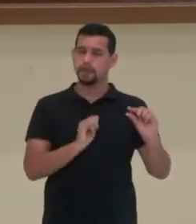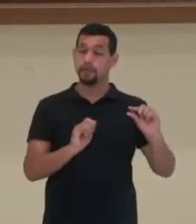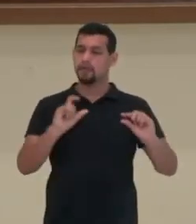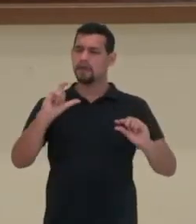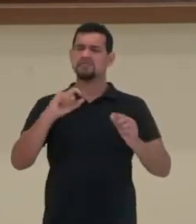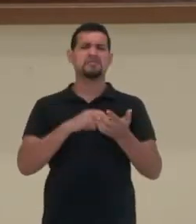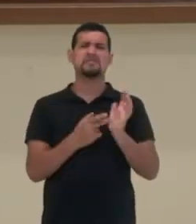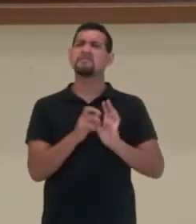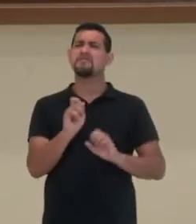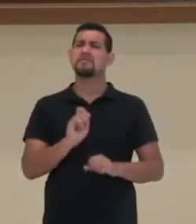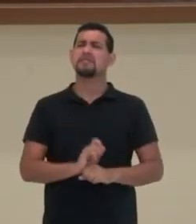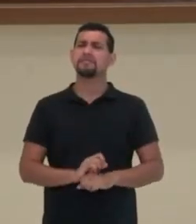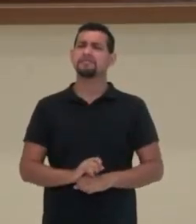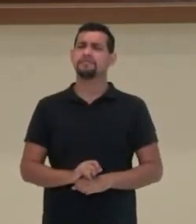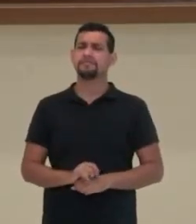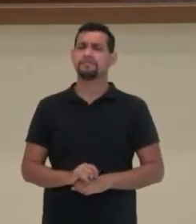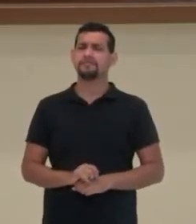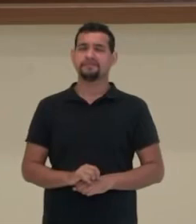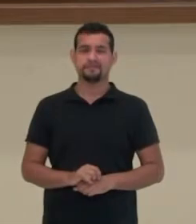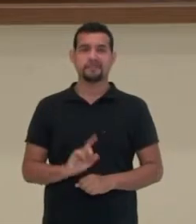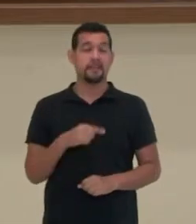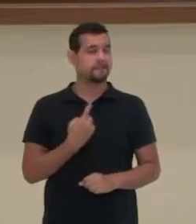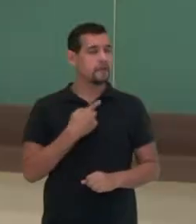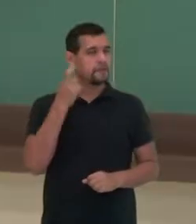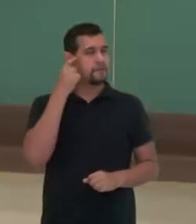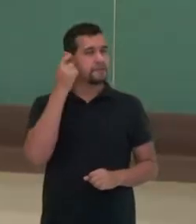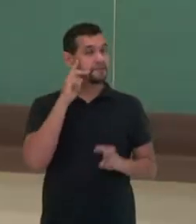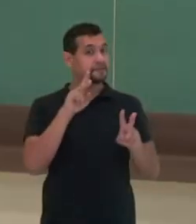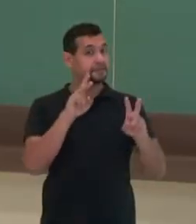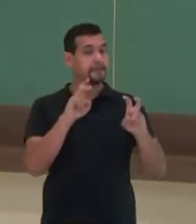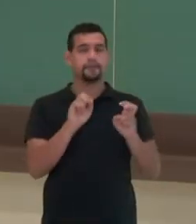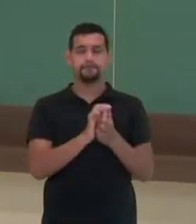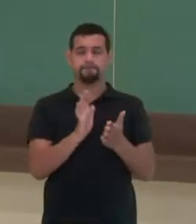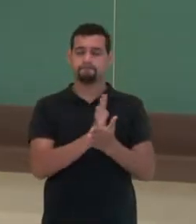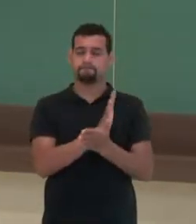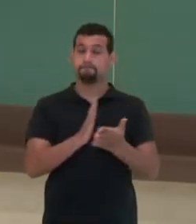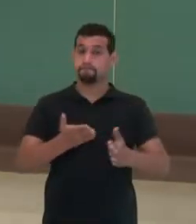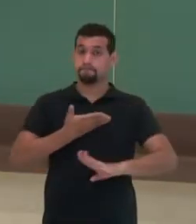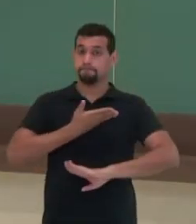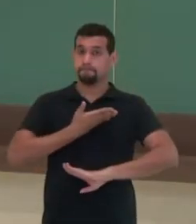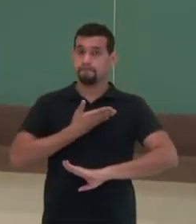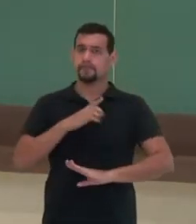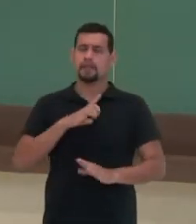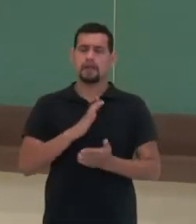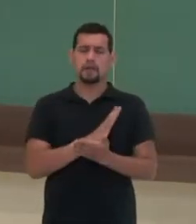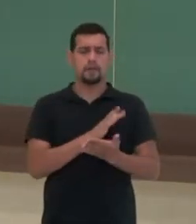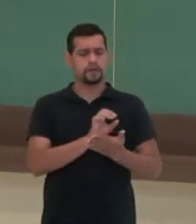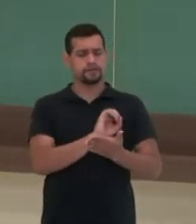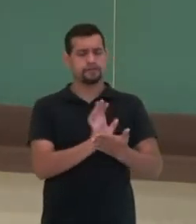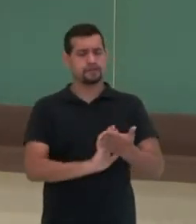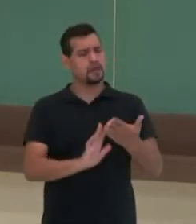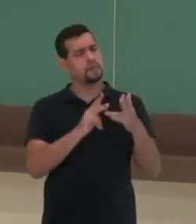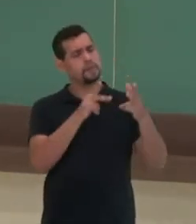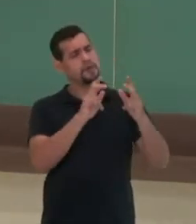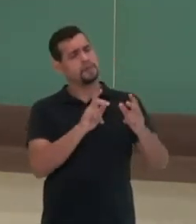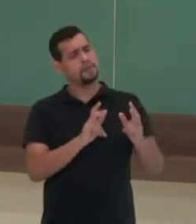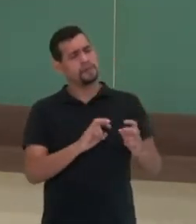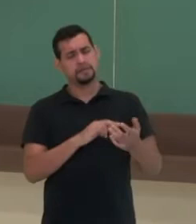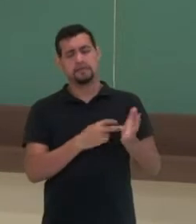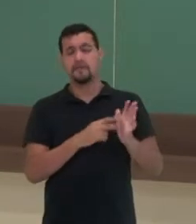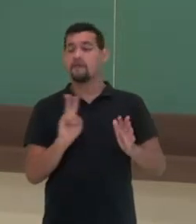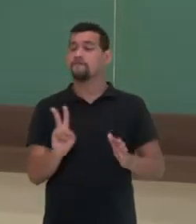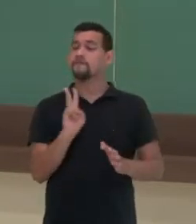o que significa. Vamos pensar um pouco. Em determinadas situações surgem problemas em que a solução é obter o